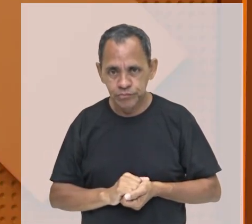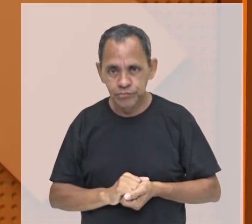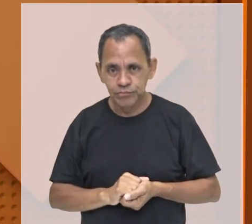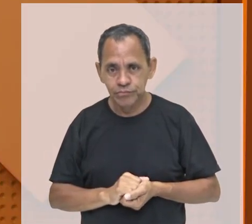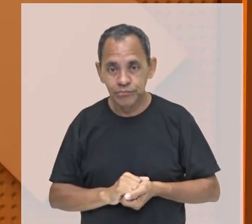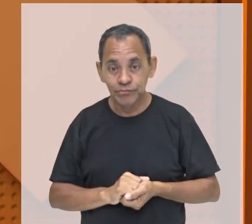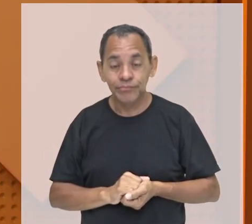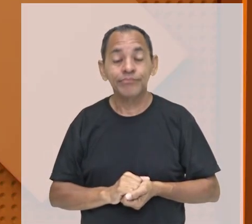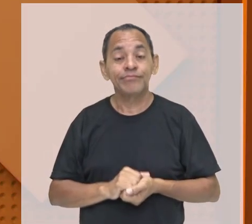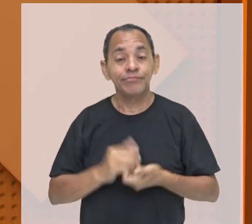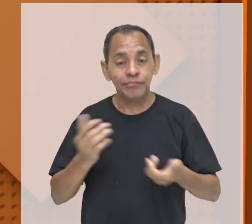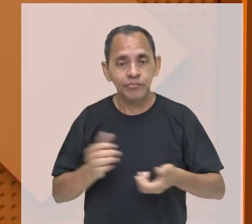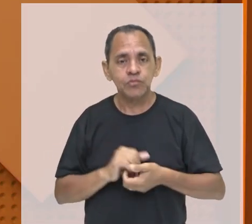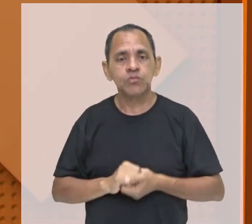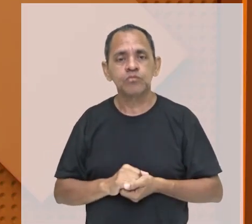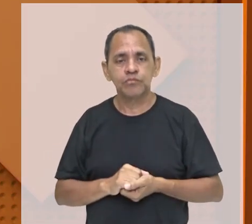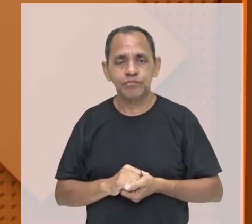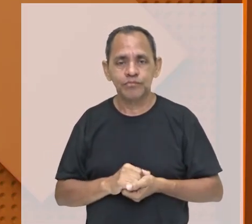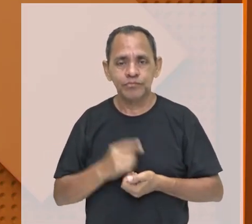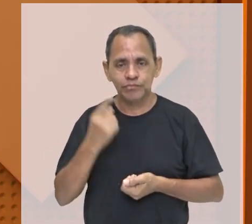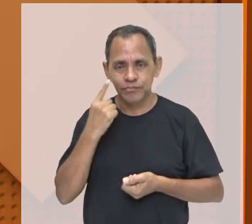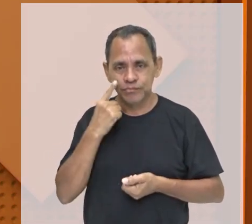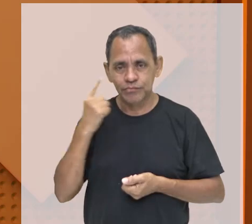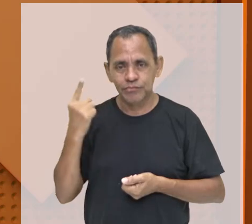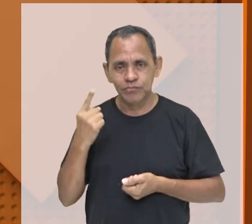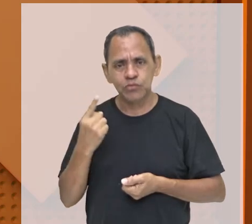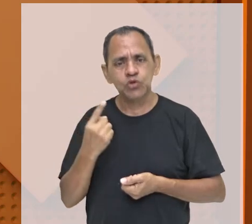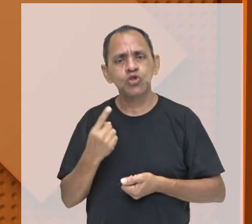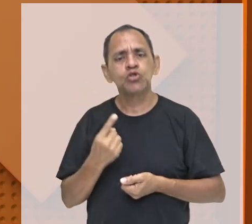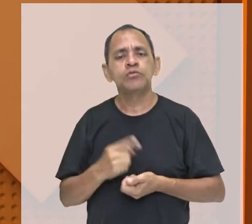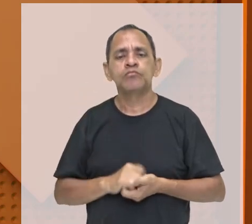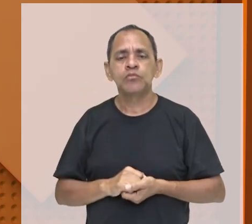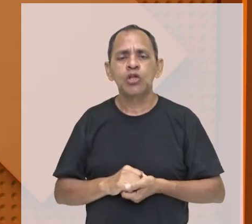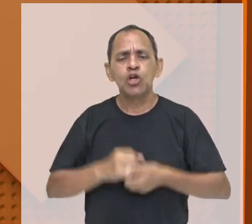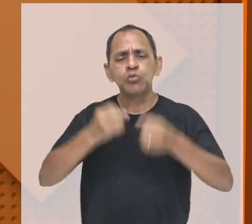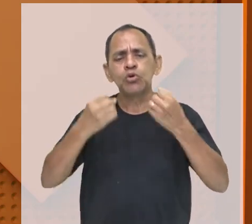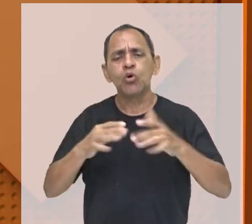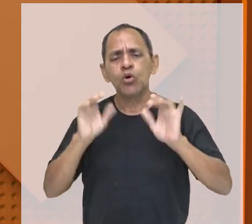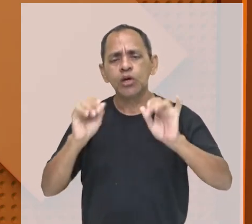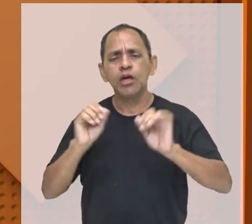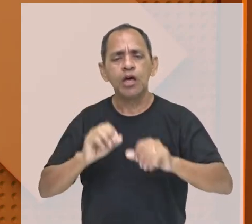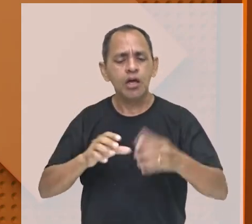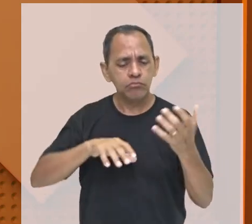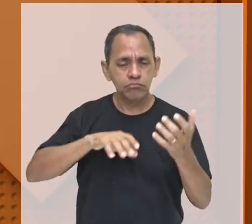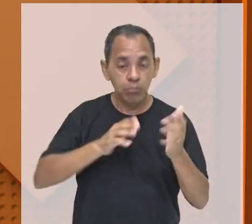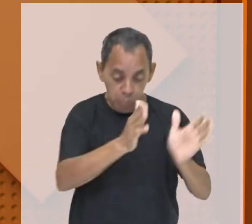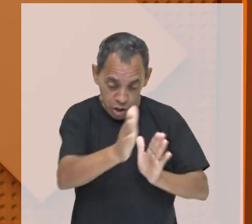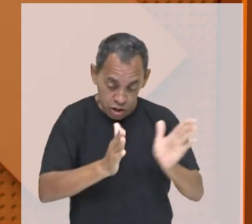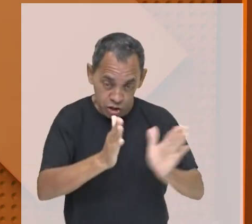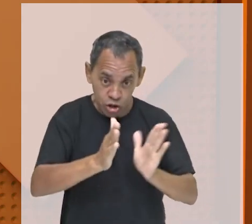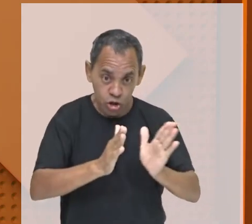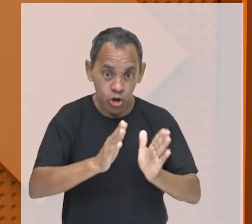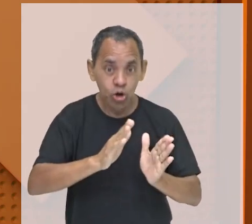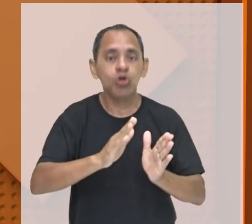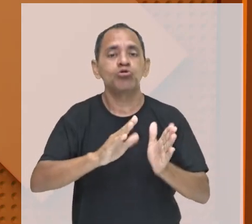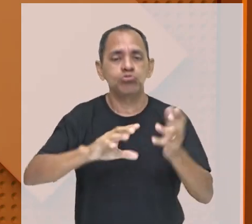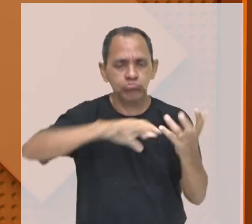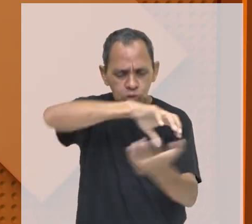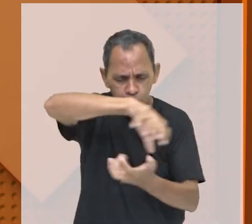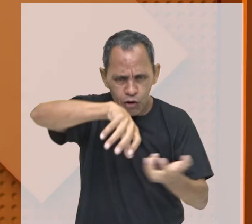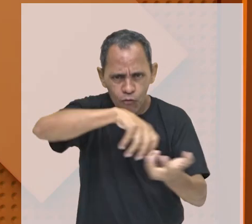Sim, aí o Curumim trouxe para a gente esse período aí da Revolução Verde, né? Onde começa ali a inserir